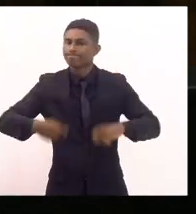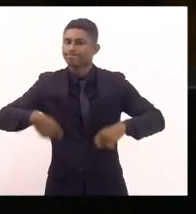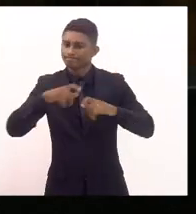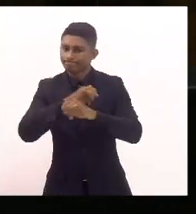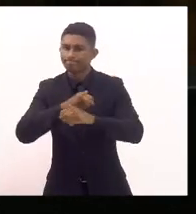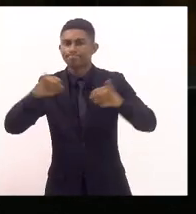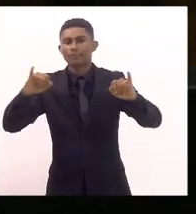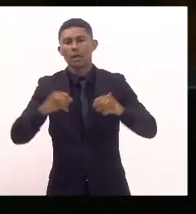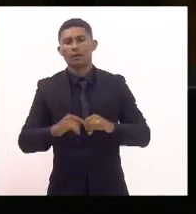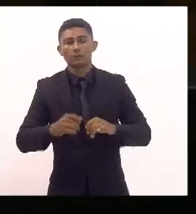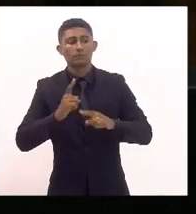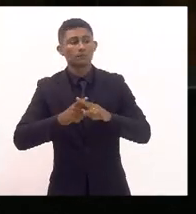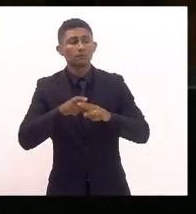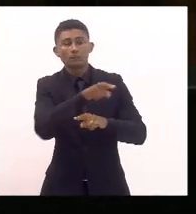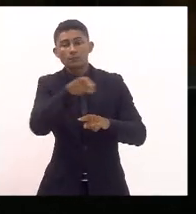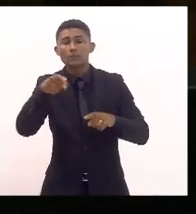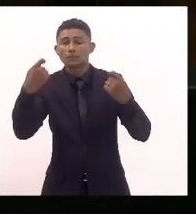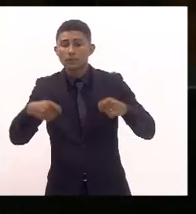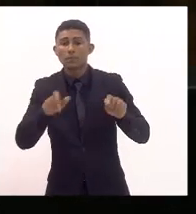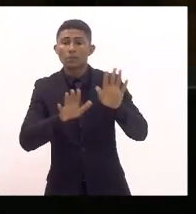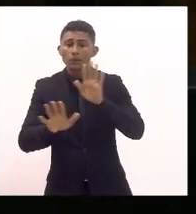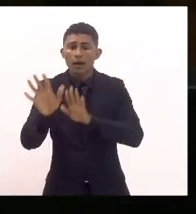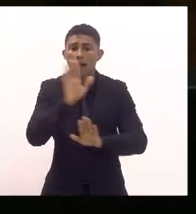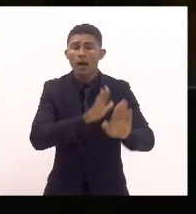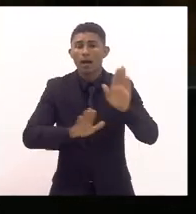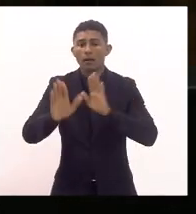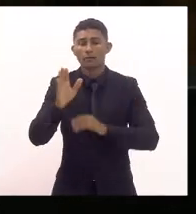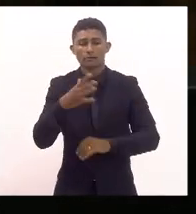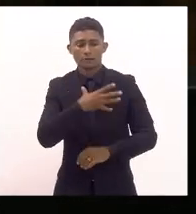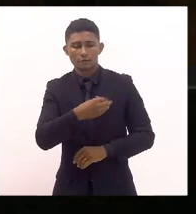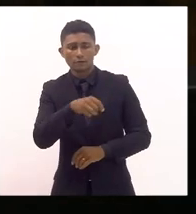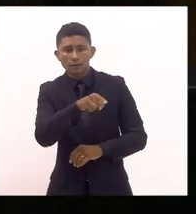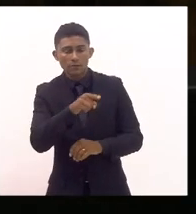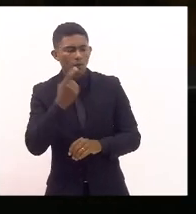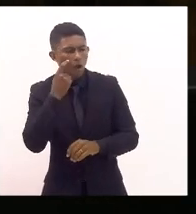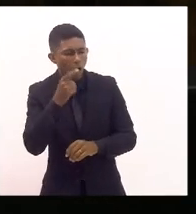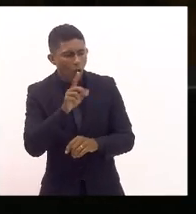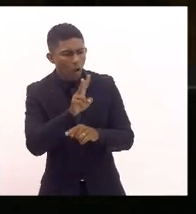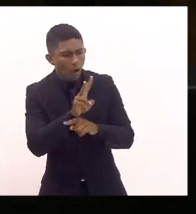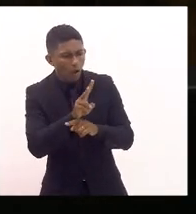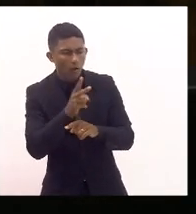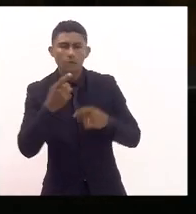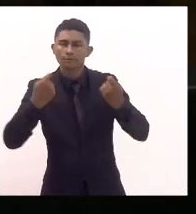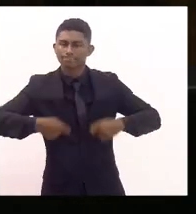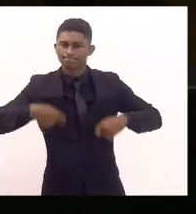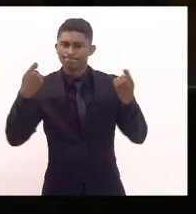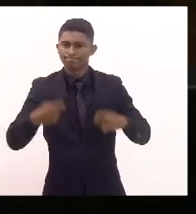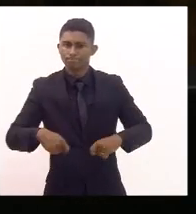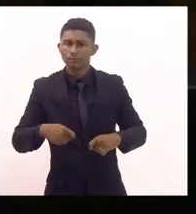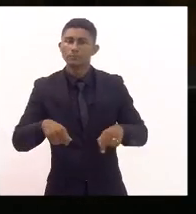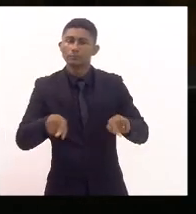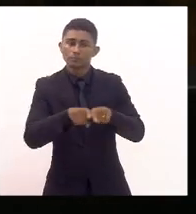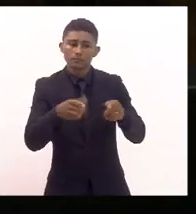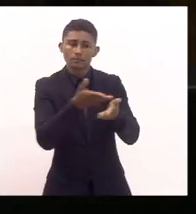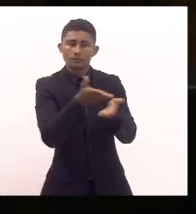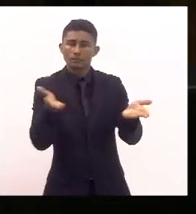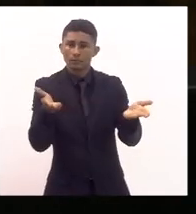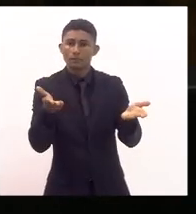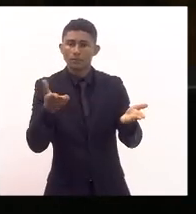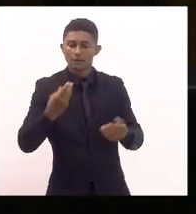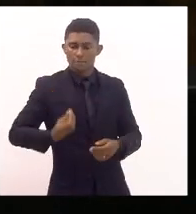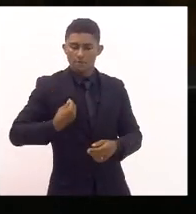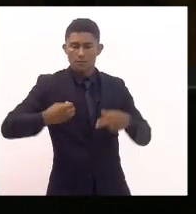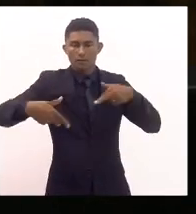eles sejam mais cuidadosos não é com seus filhos deem mais atenção e que tenha mais qualidade na sua